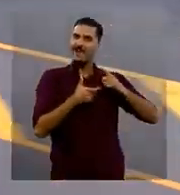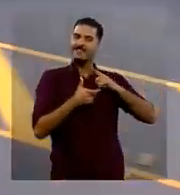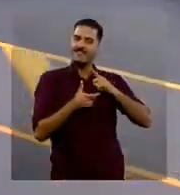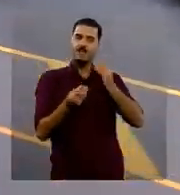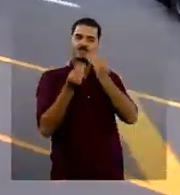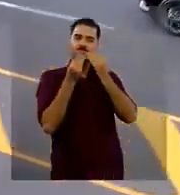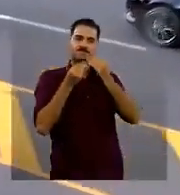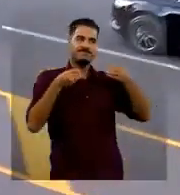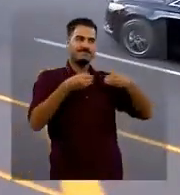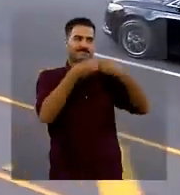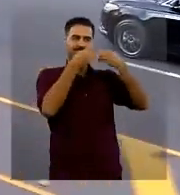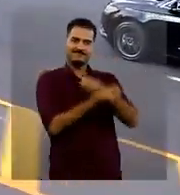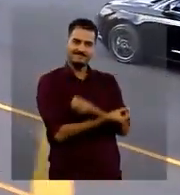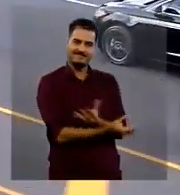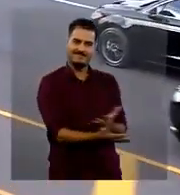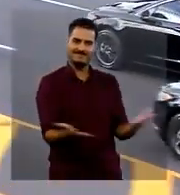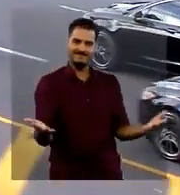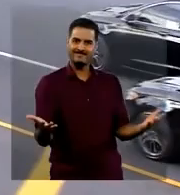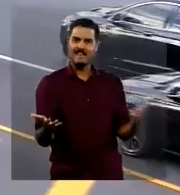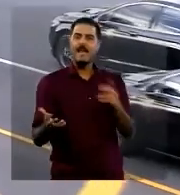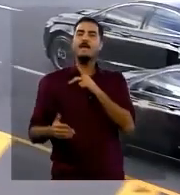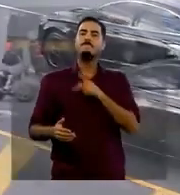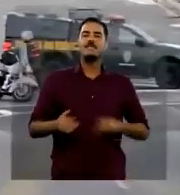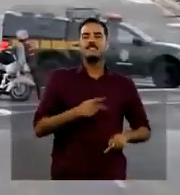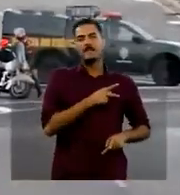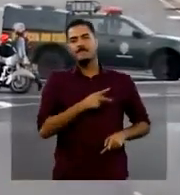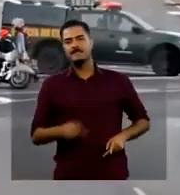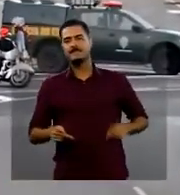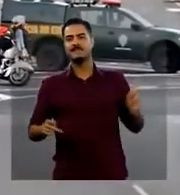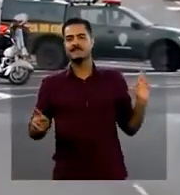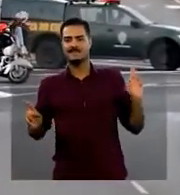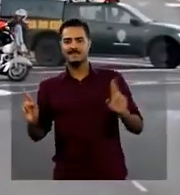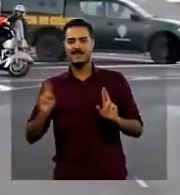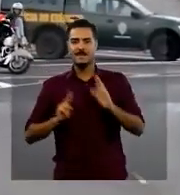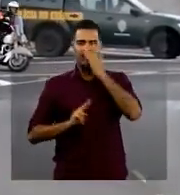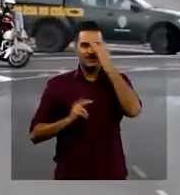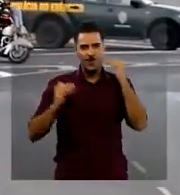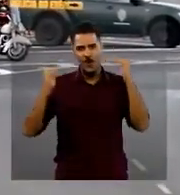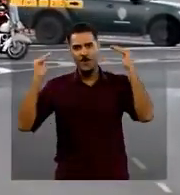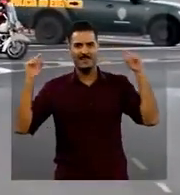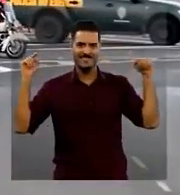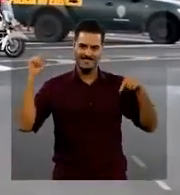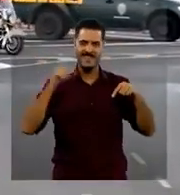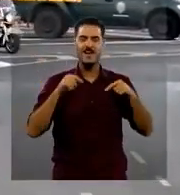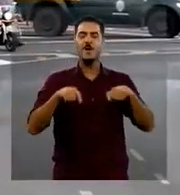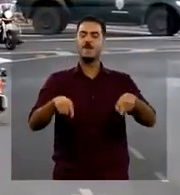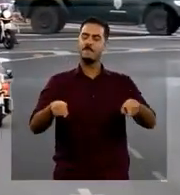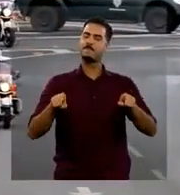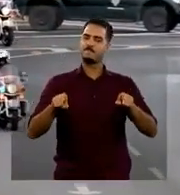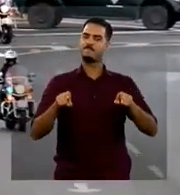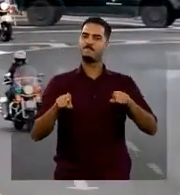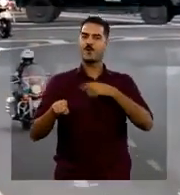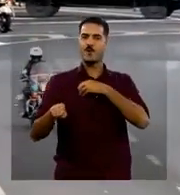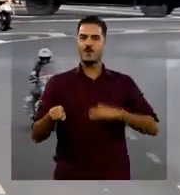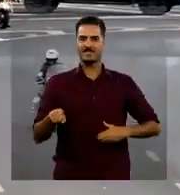coquetel às autoridades que foram convidadas para essa posse presidencial. Jair Bolsonaro, que se tornou aí